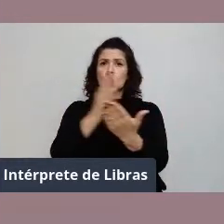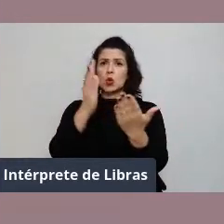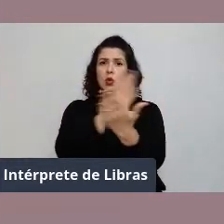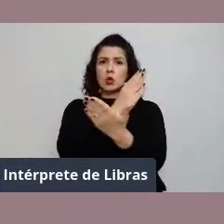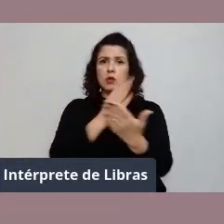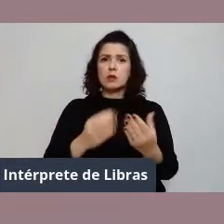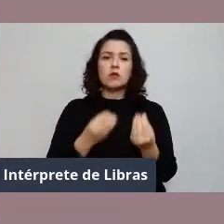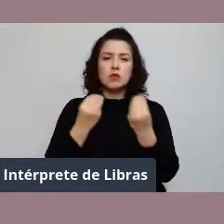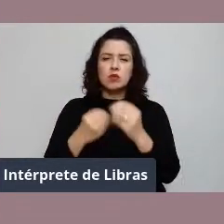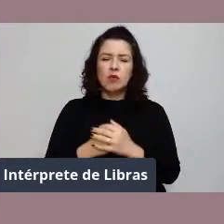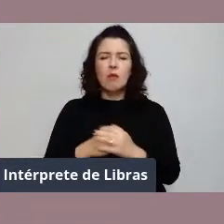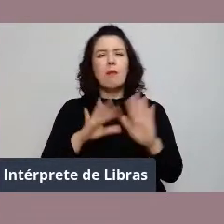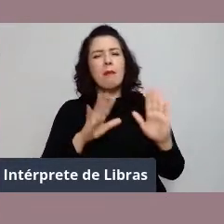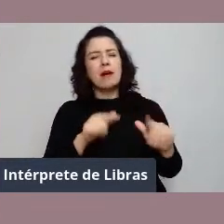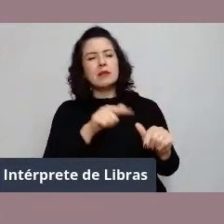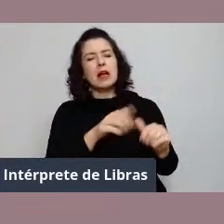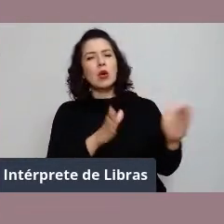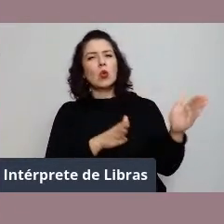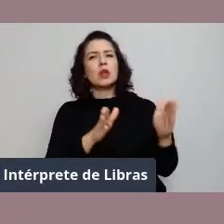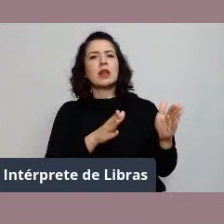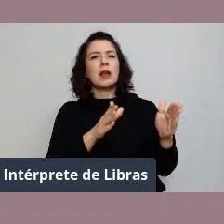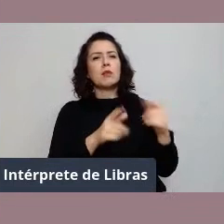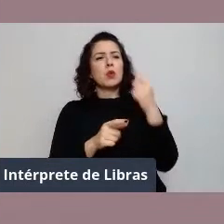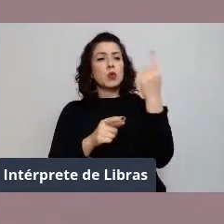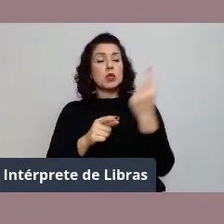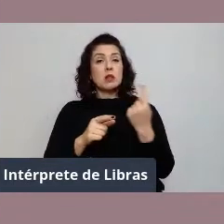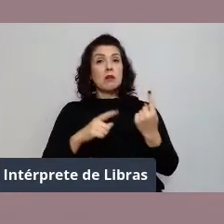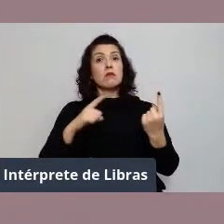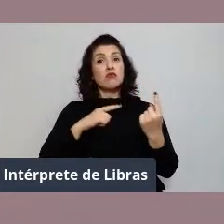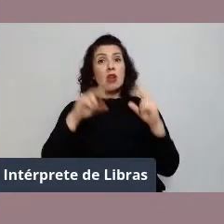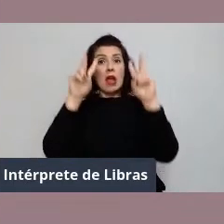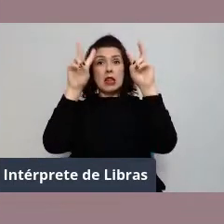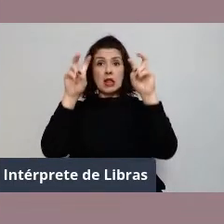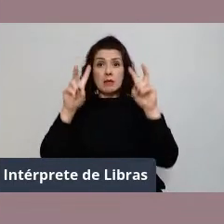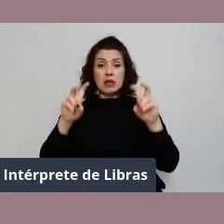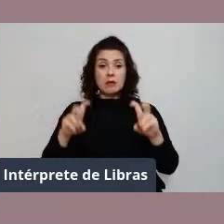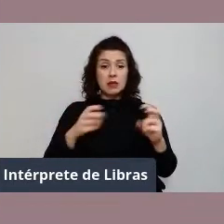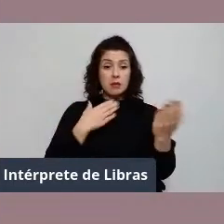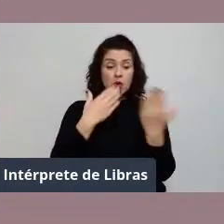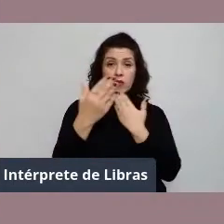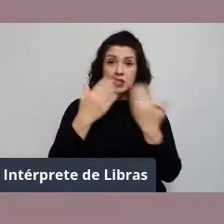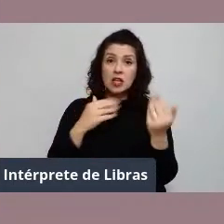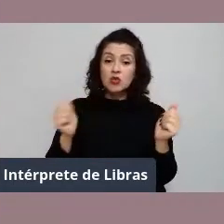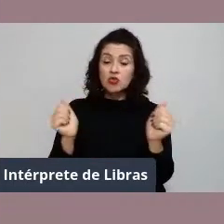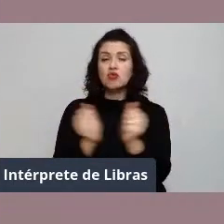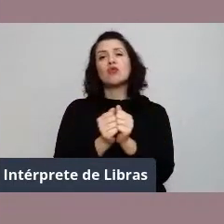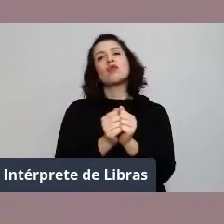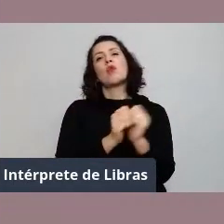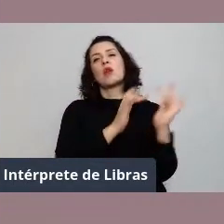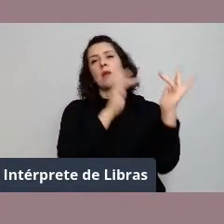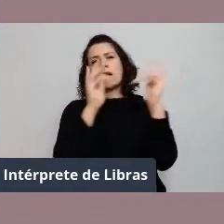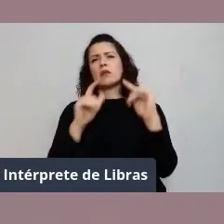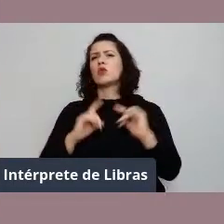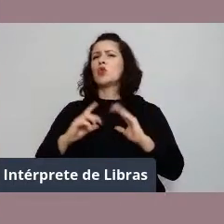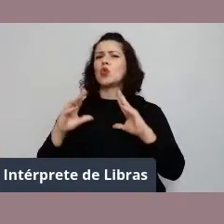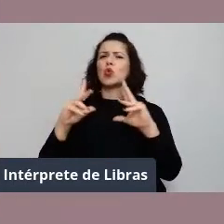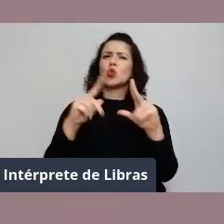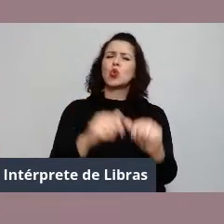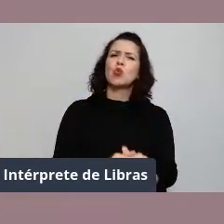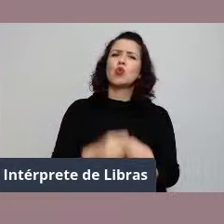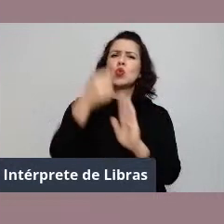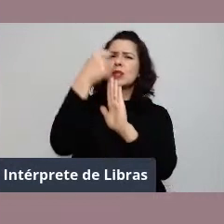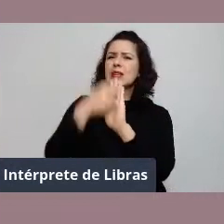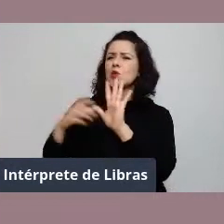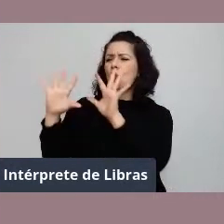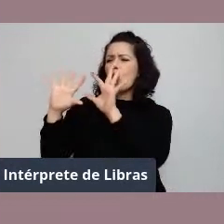tempo do seu isolamento e ter assuntos variados para conversar com o namorado. Tudo perfeitamente